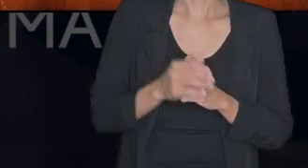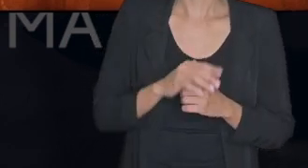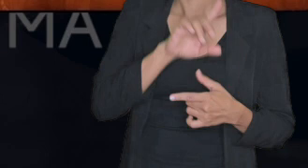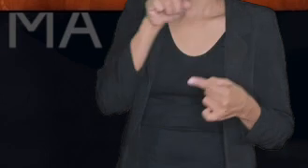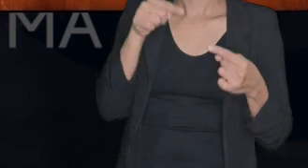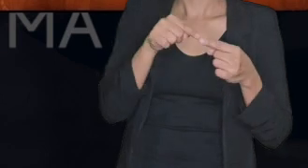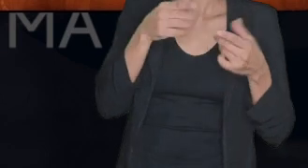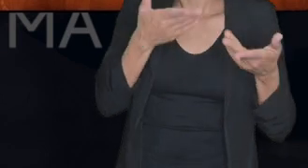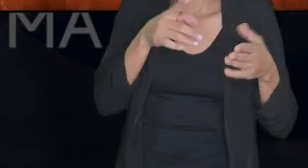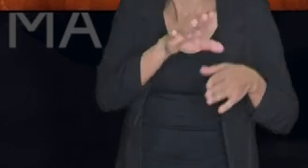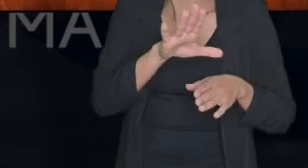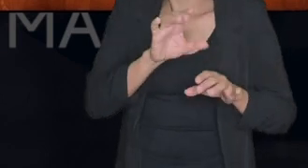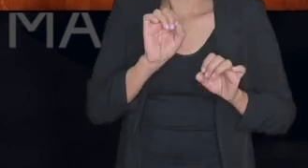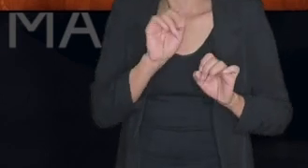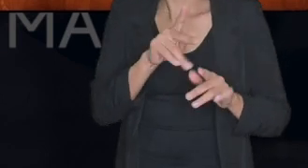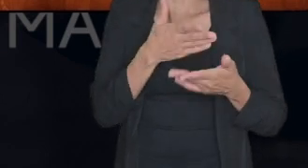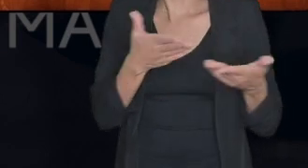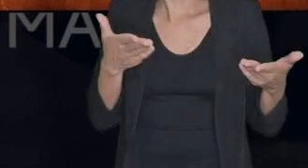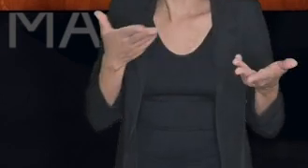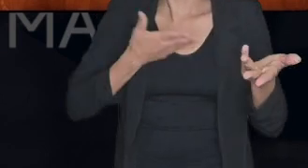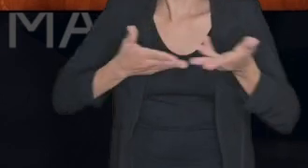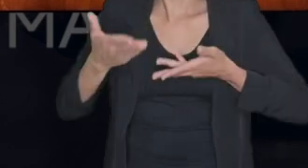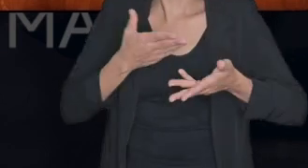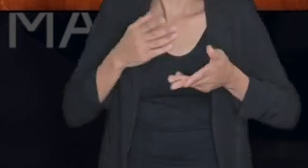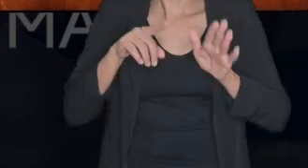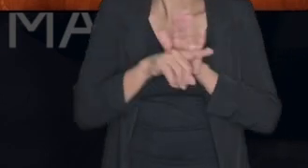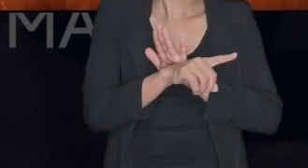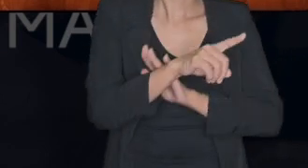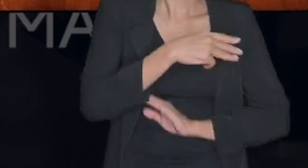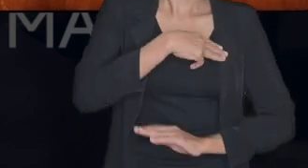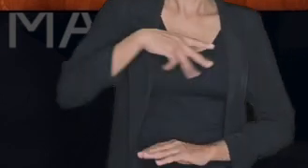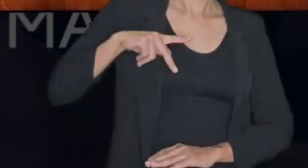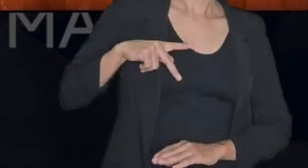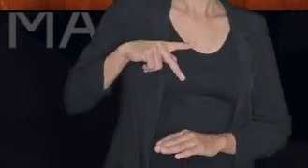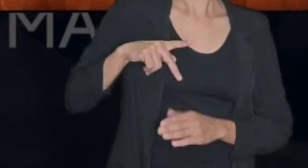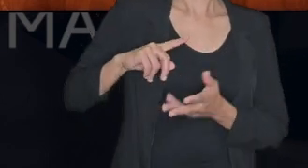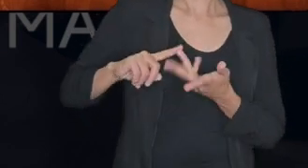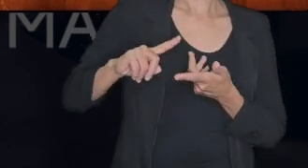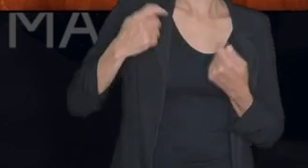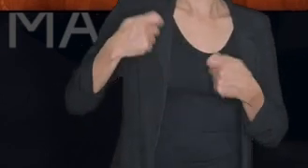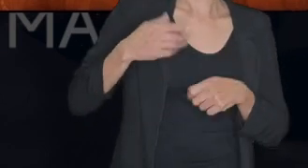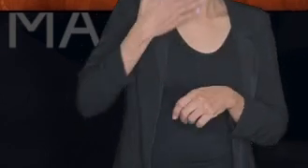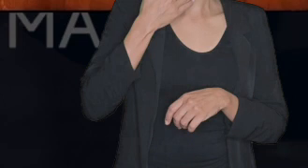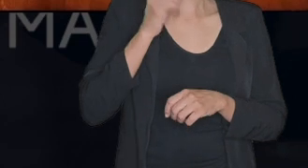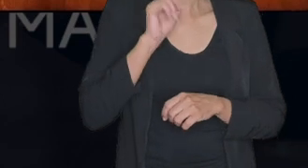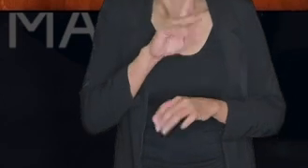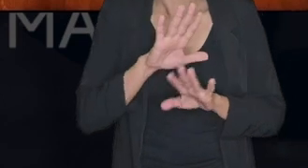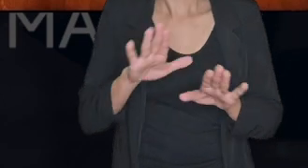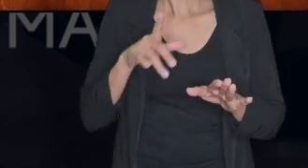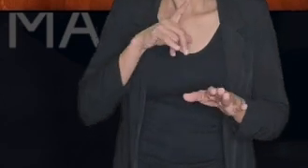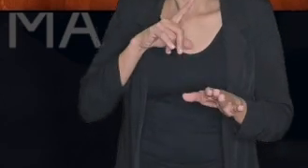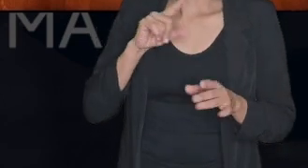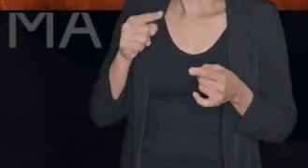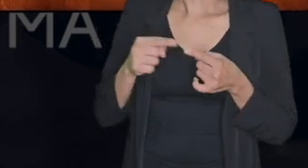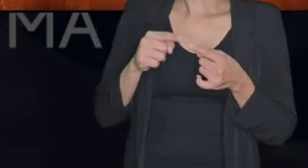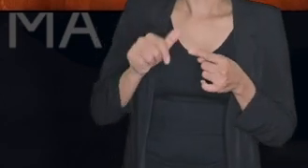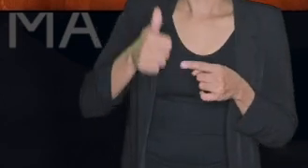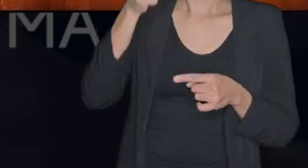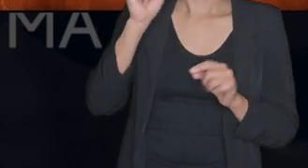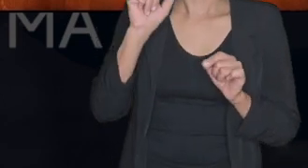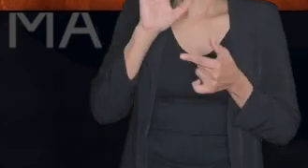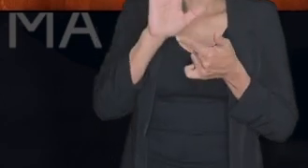pronto, interage o Ministério Público. Muita coisa a gente precisa melhorar. Pois bem, o primeiro ponto, que eu agora vou mostrar por